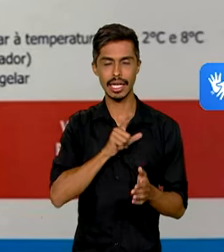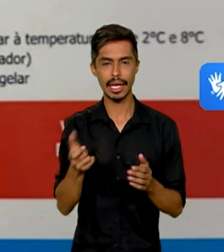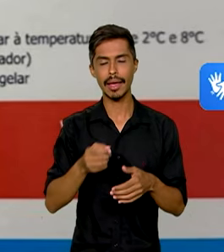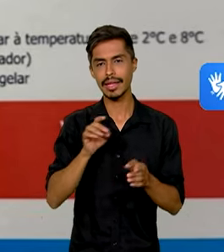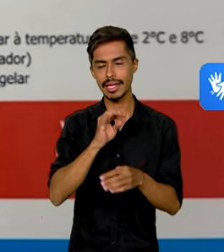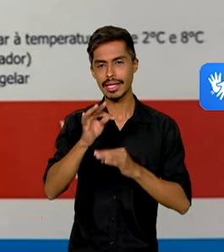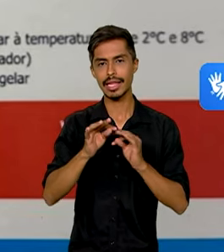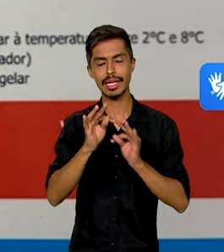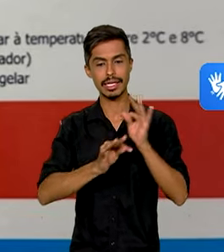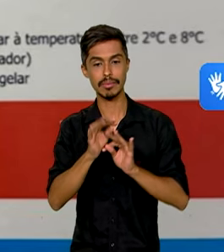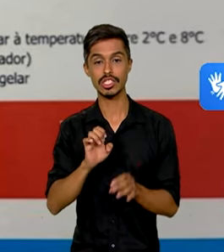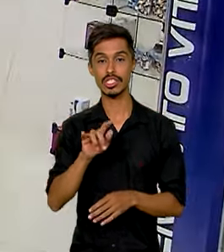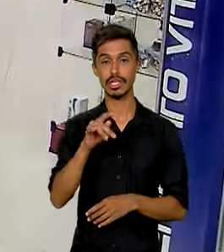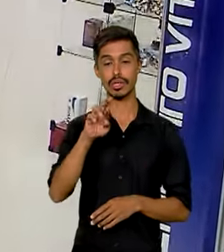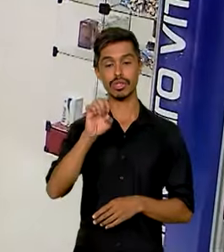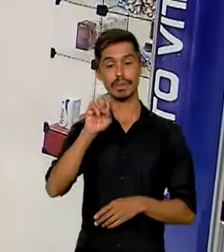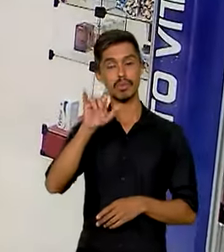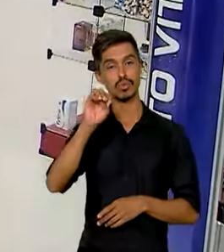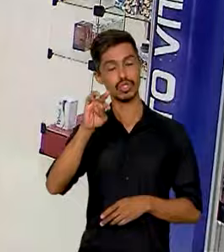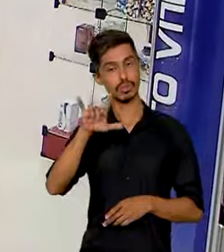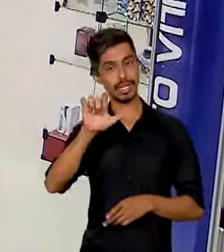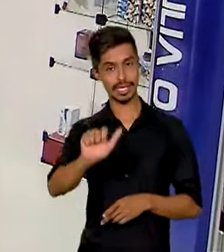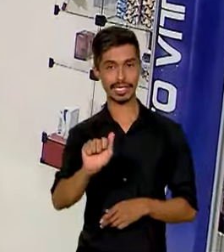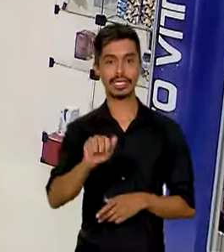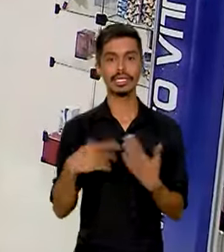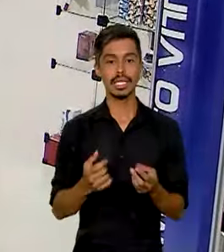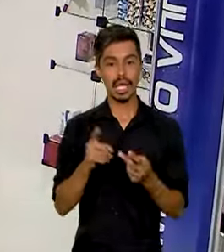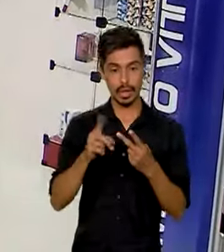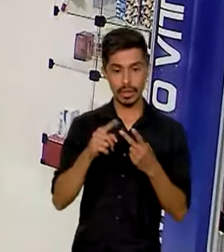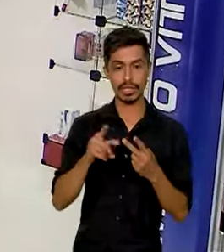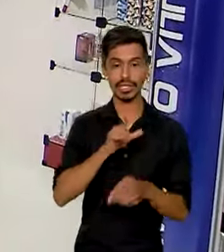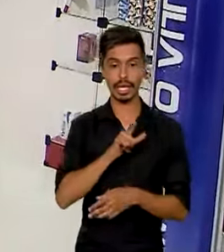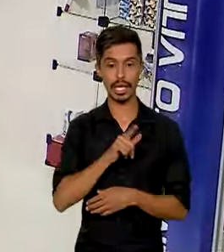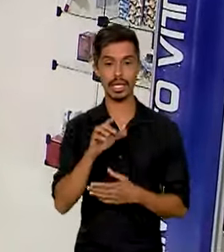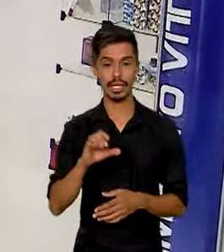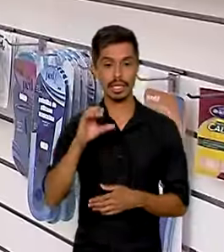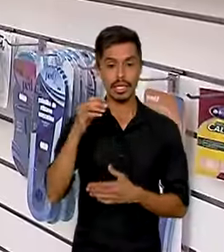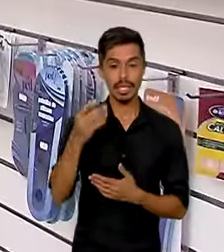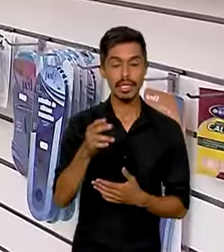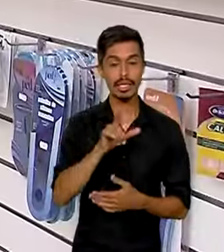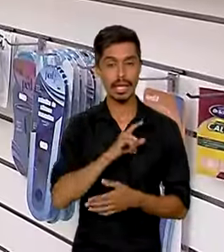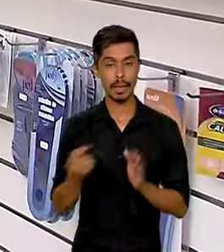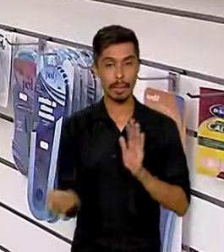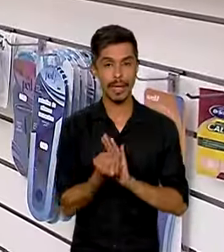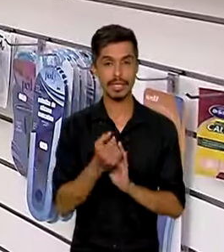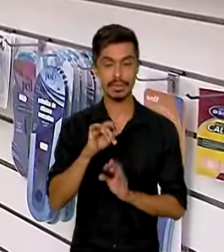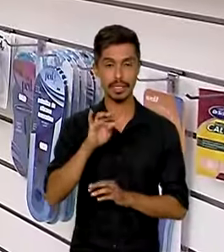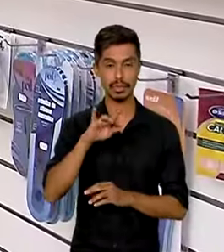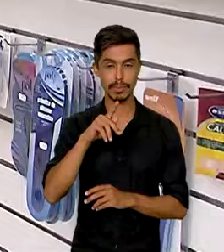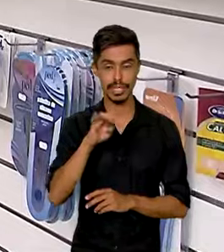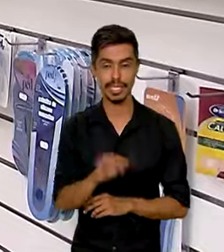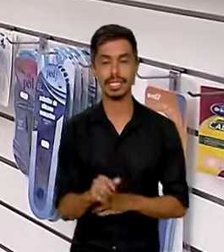tratamento de esclerose múltipla já o Ozeni que contém o princípio ativo semaglutida é utilizado para tratar